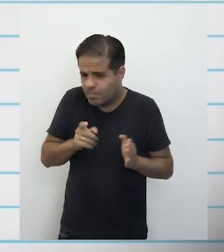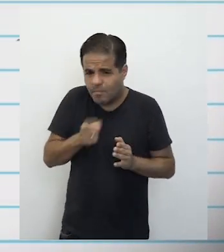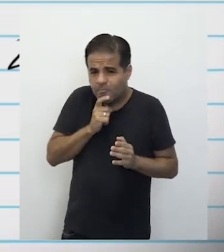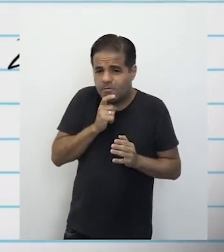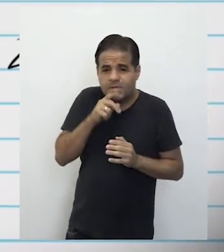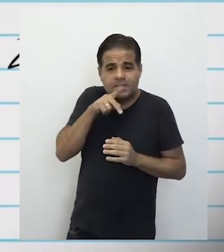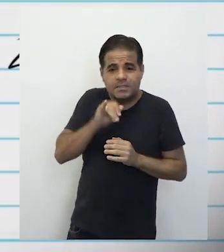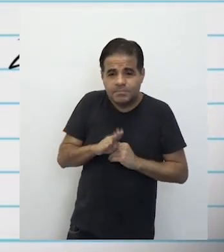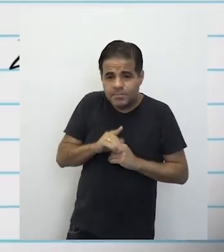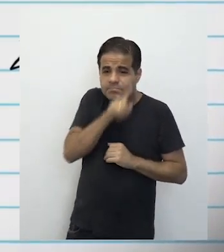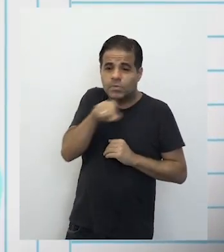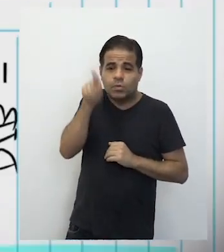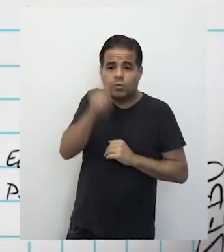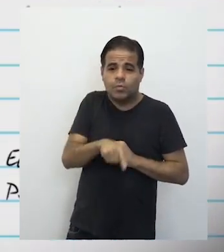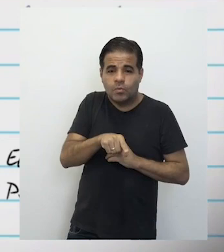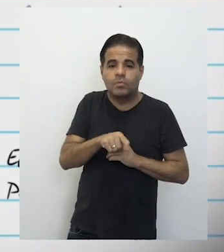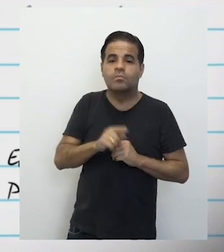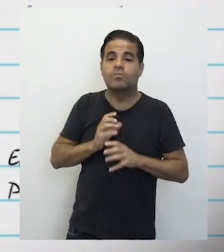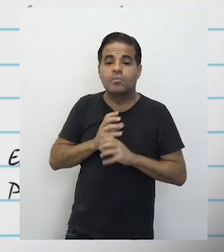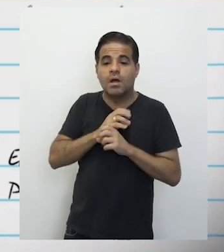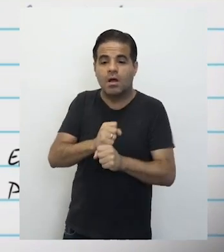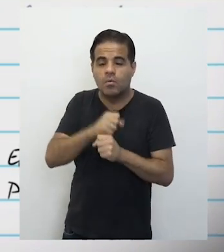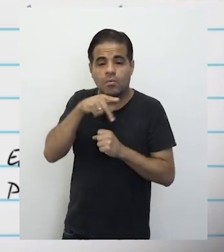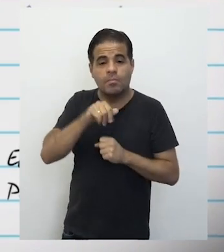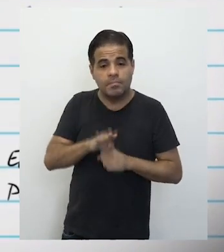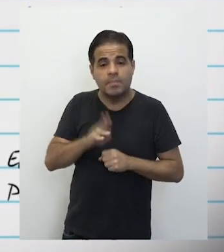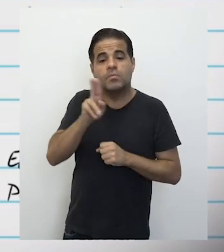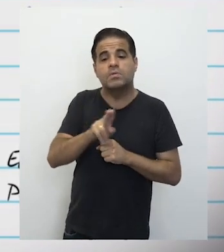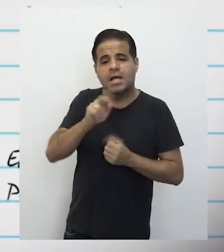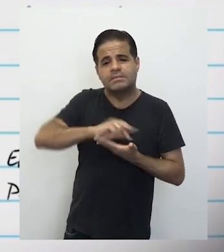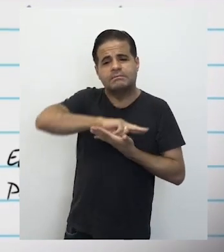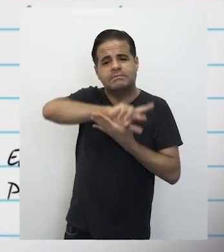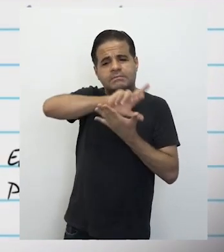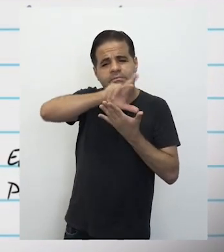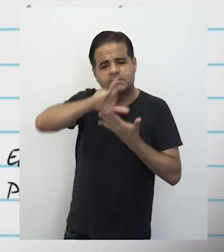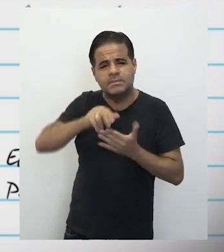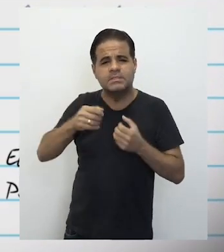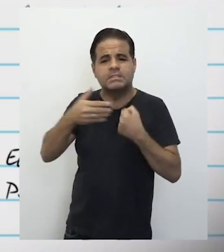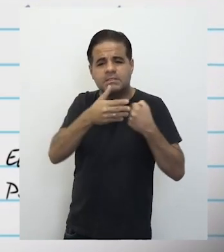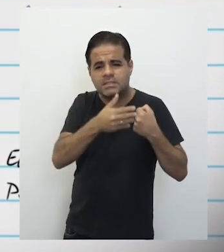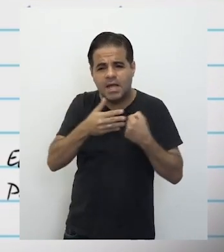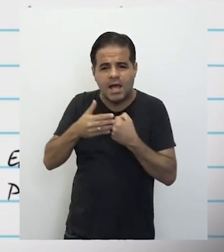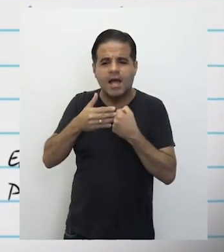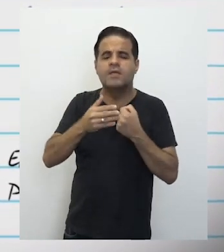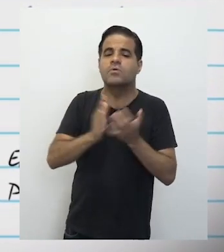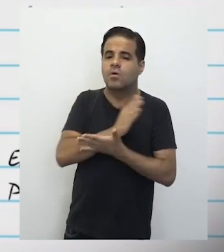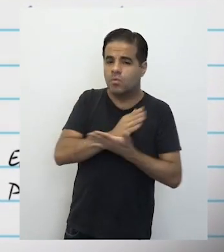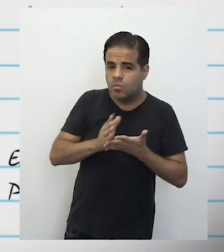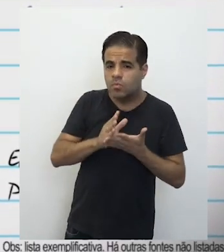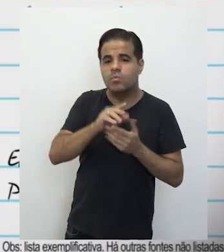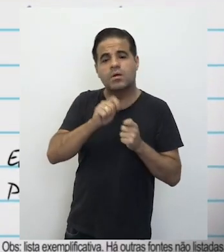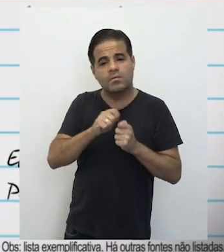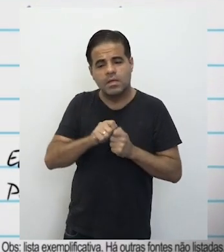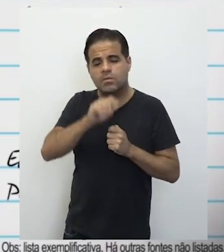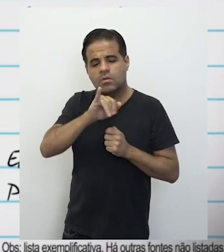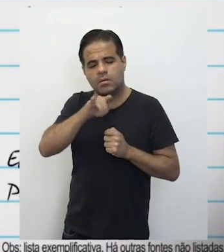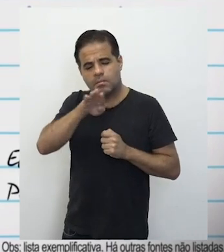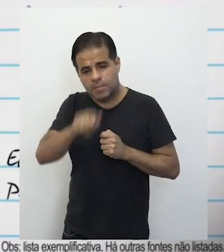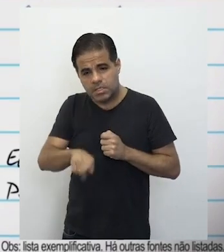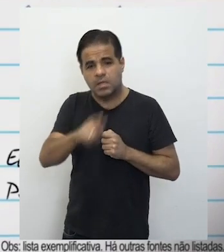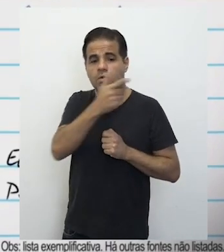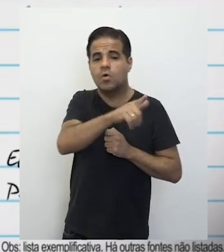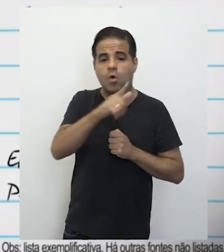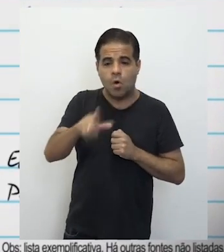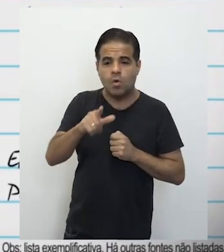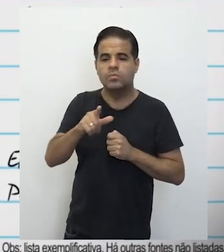ano será nulo. Para o cálculo do PIB são utilizados diversos dados, alguns produzidos pelo IBGE e outros de